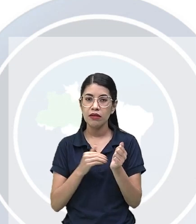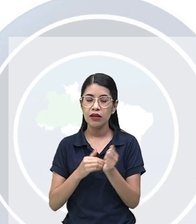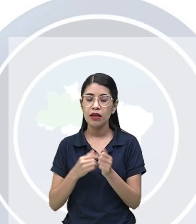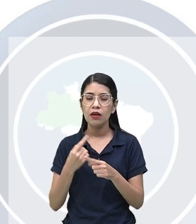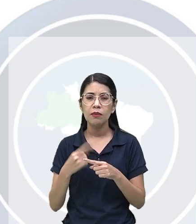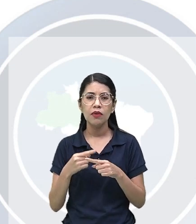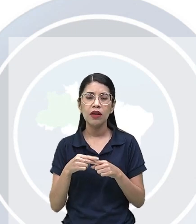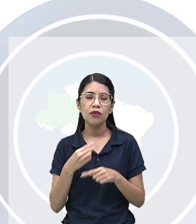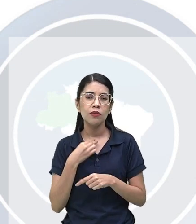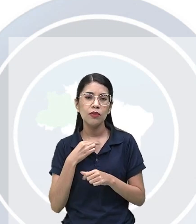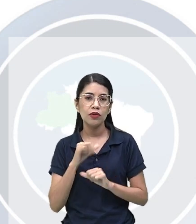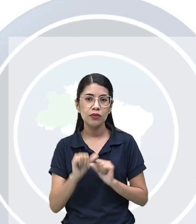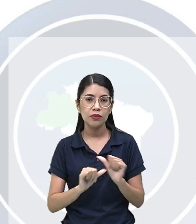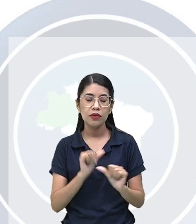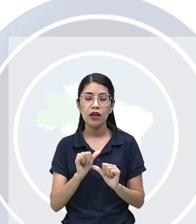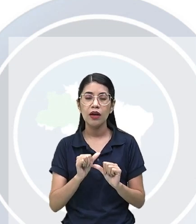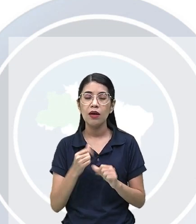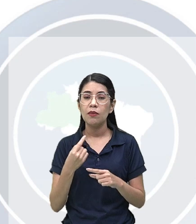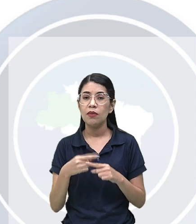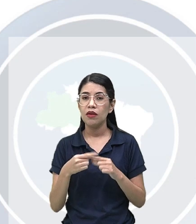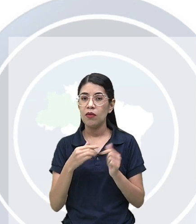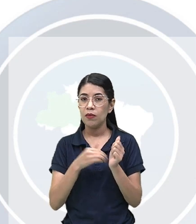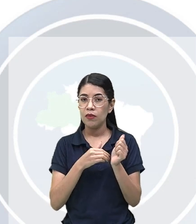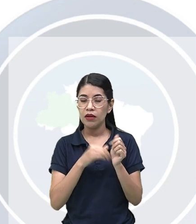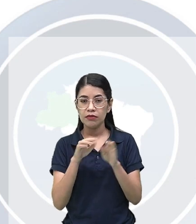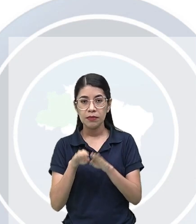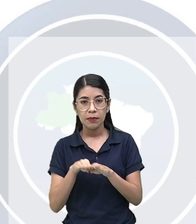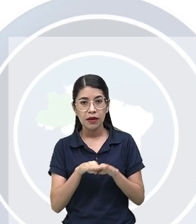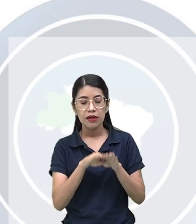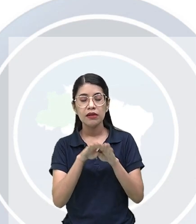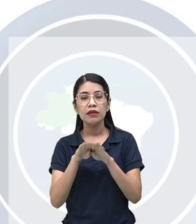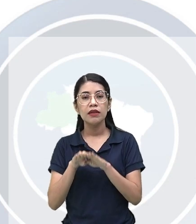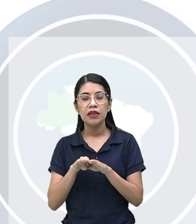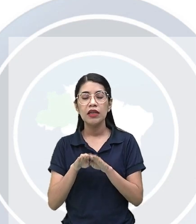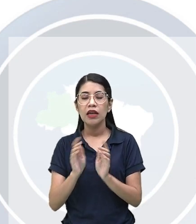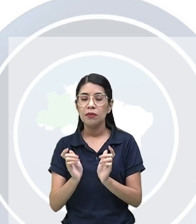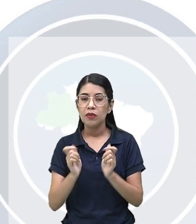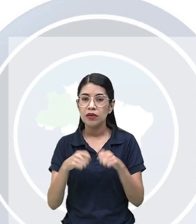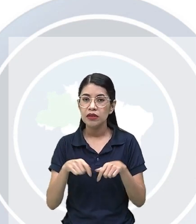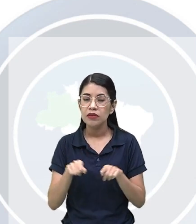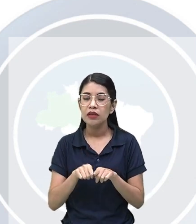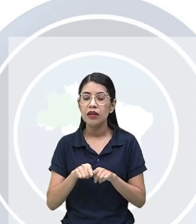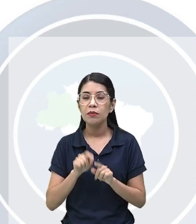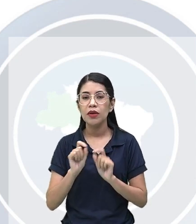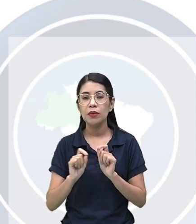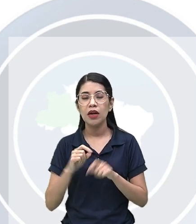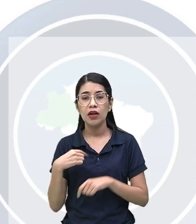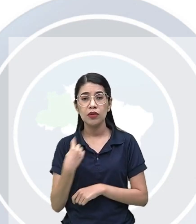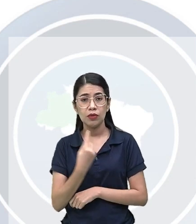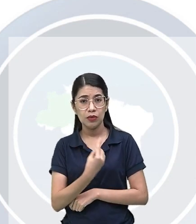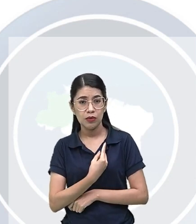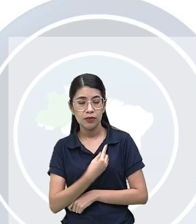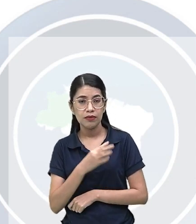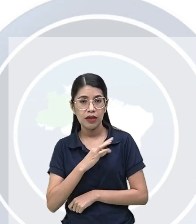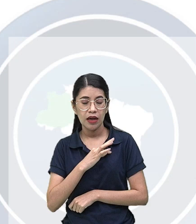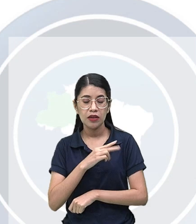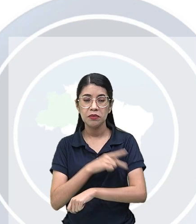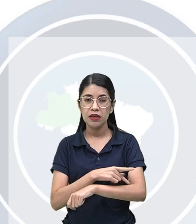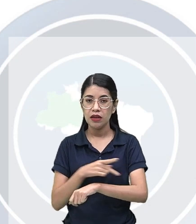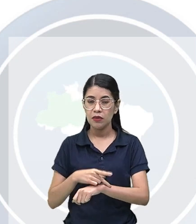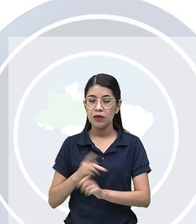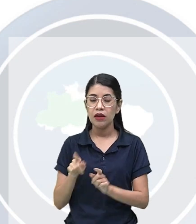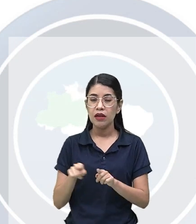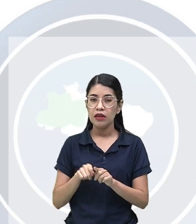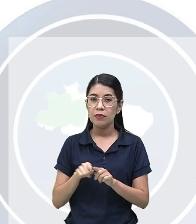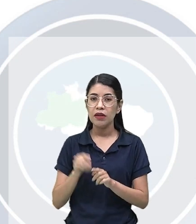não pode ser alterada? Porque é uma senha padrão e é uma senha também que possibilita que nós, técnicos e os pedagogos, também